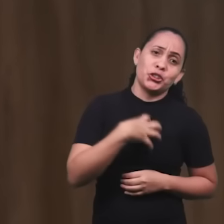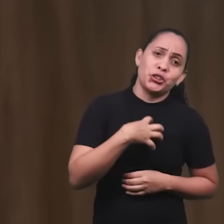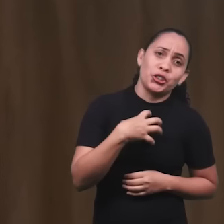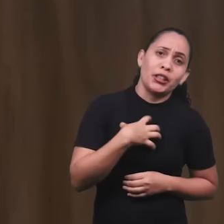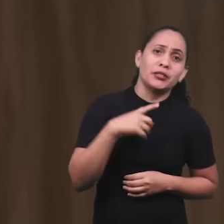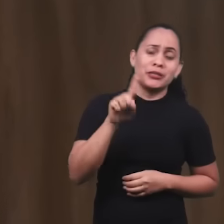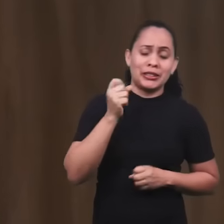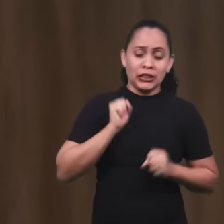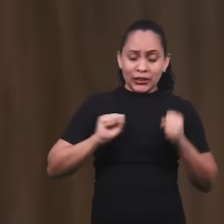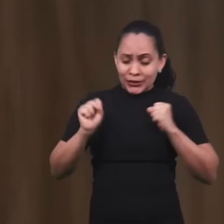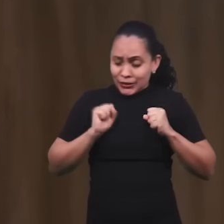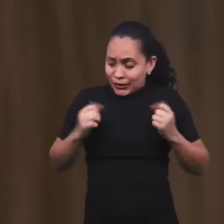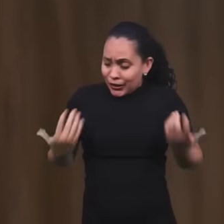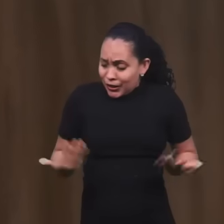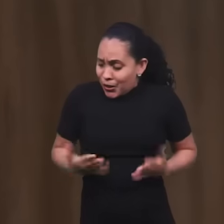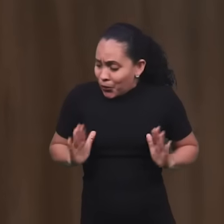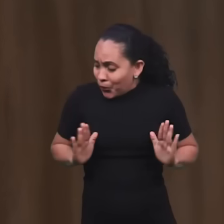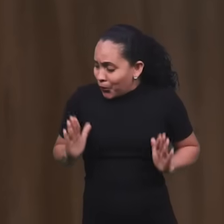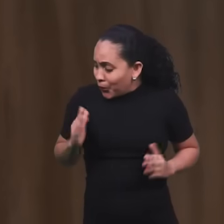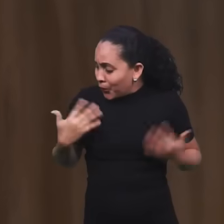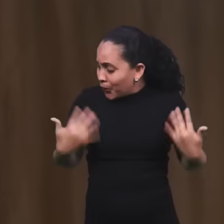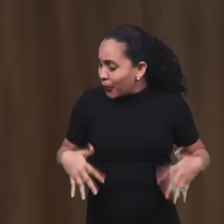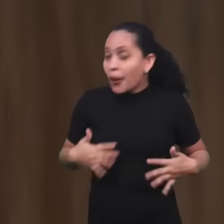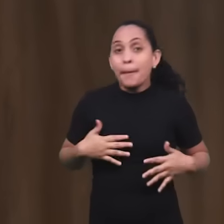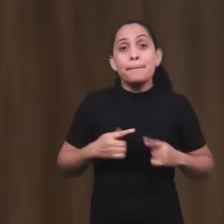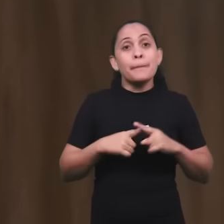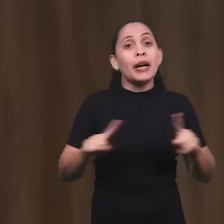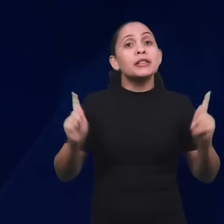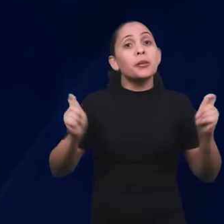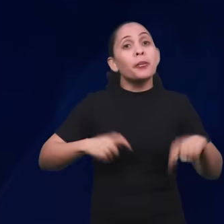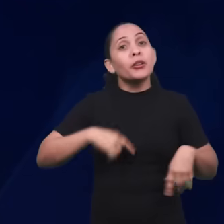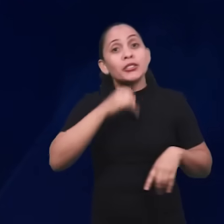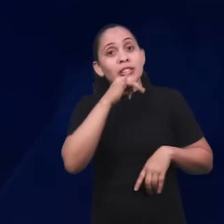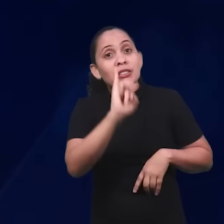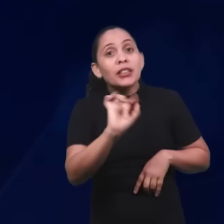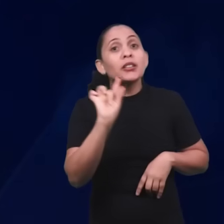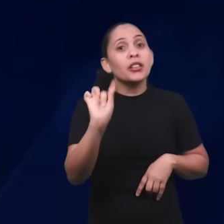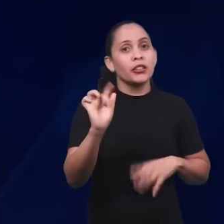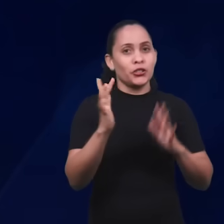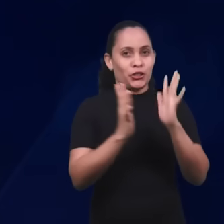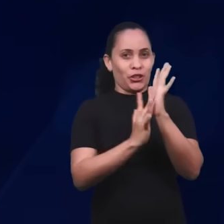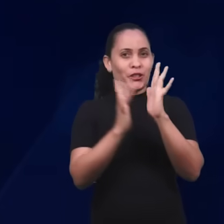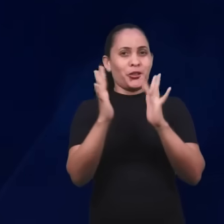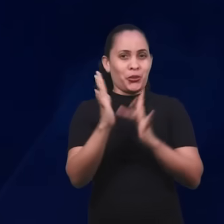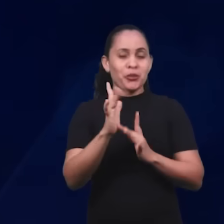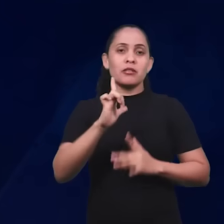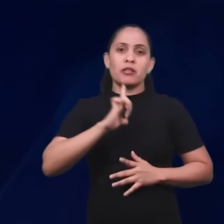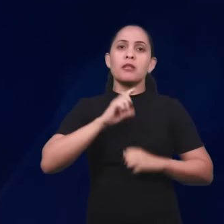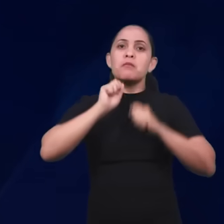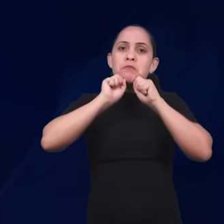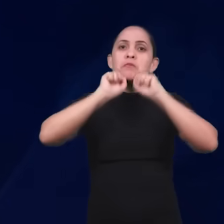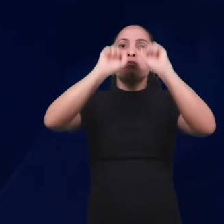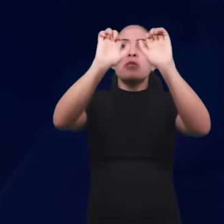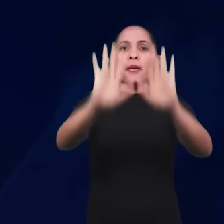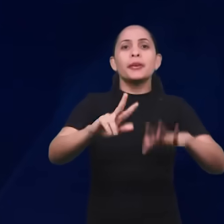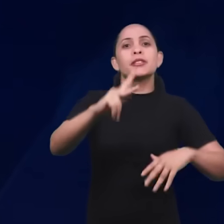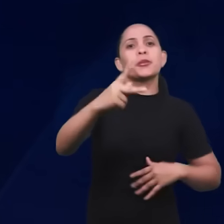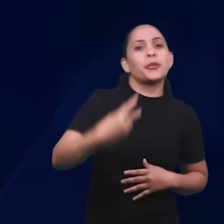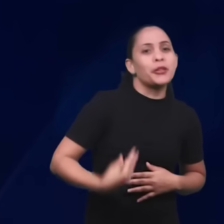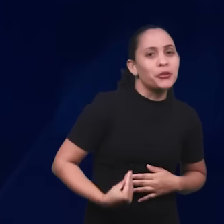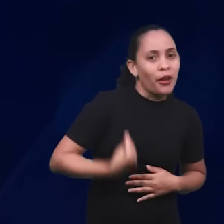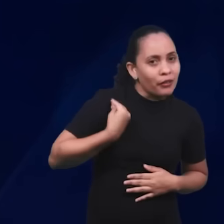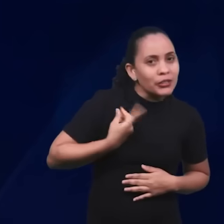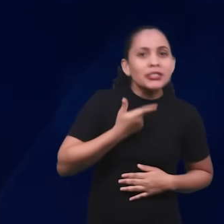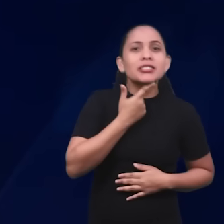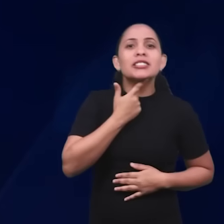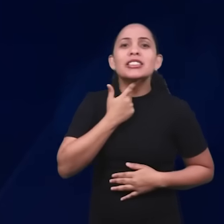Não sei qual o nível de ansiedade que você está vivendo hoje. O que eu posso te dizer é que Jesus, ele tem algo diferente para te